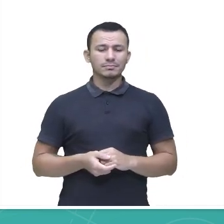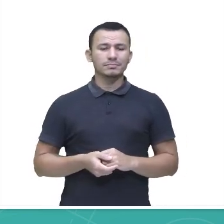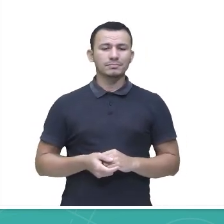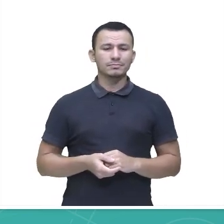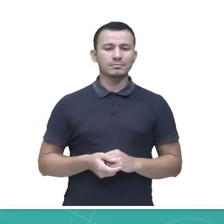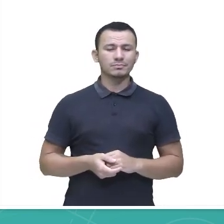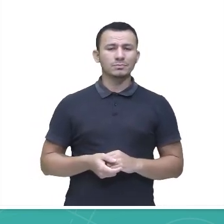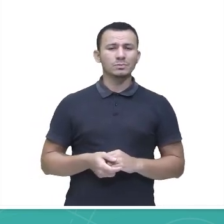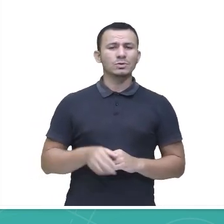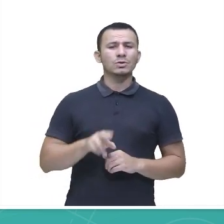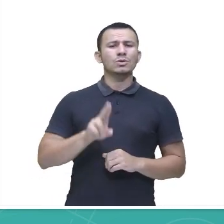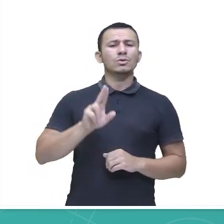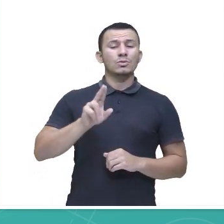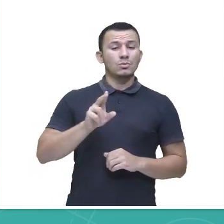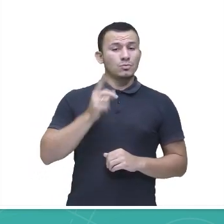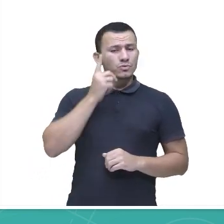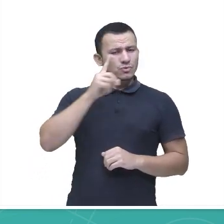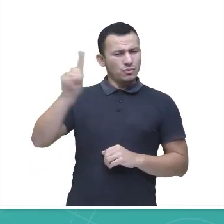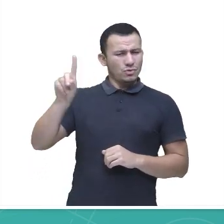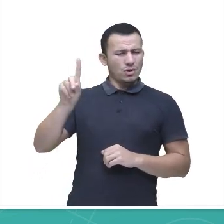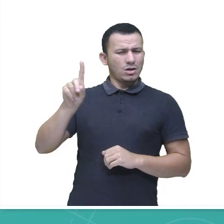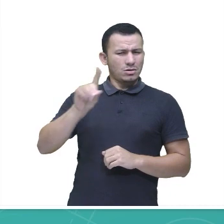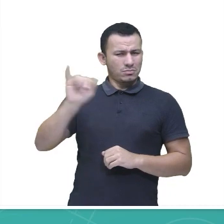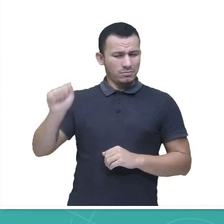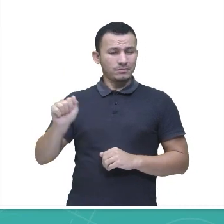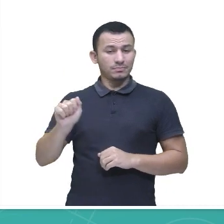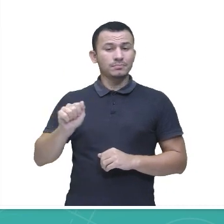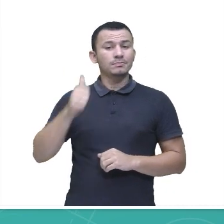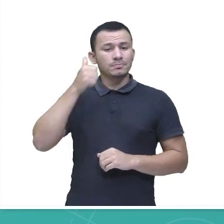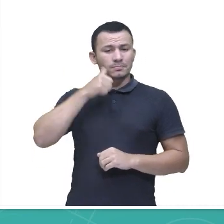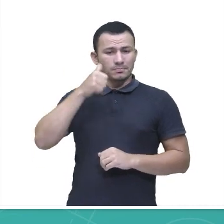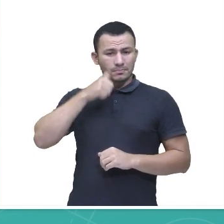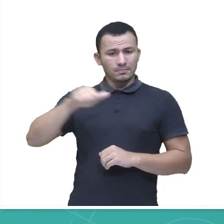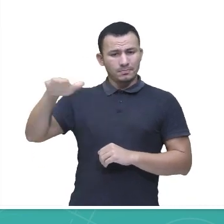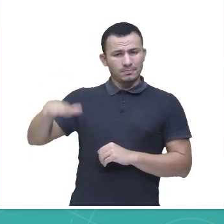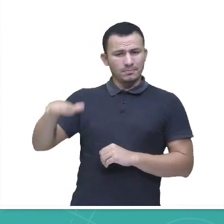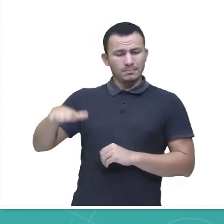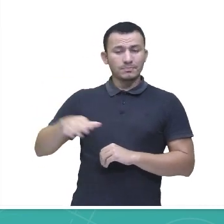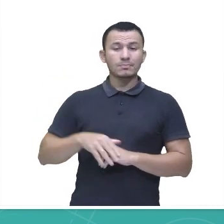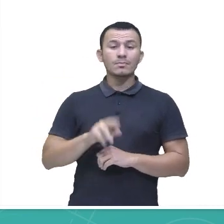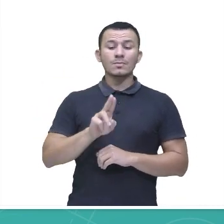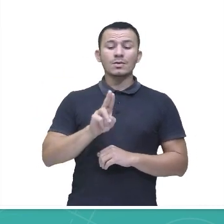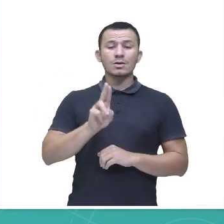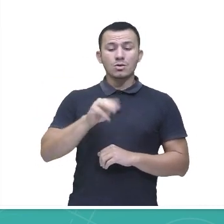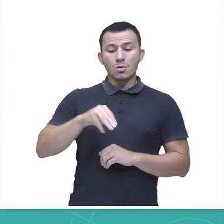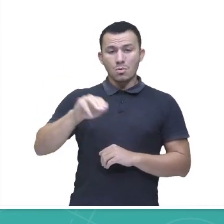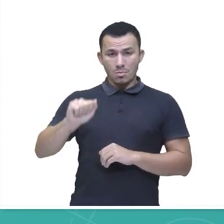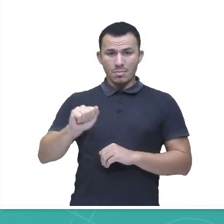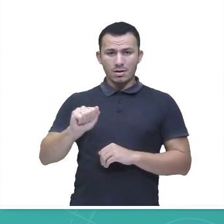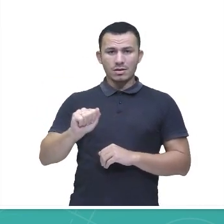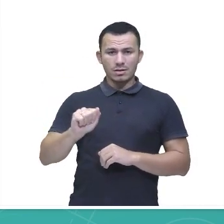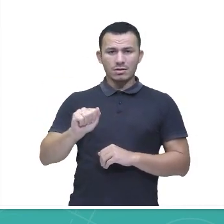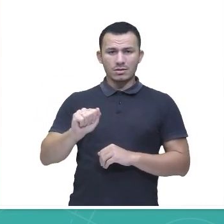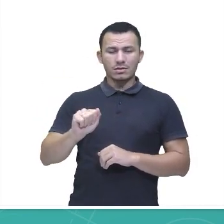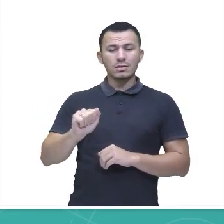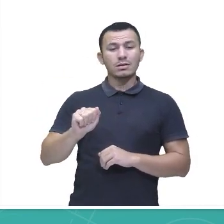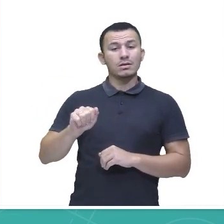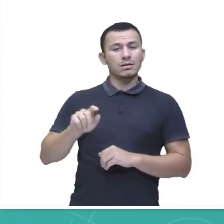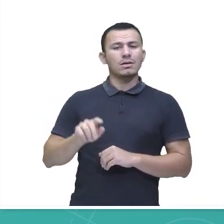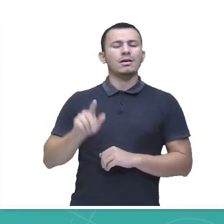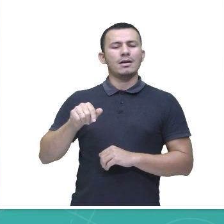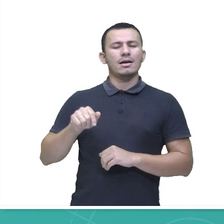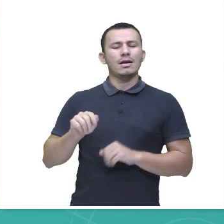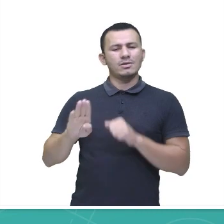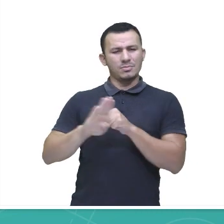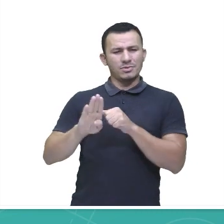dia, uma menina, veja aqui, ó, uma, está se relacionando ao substantivo menina, estava